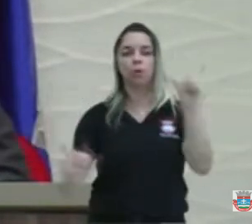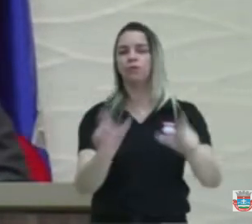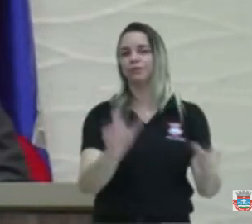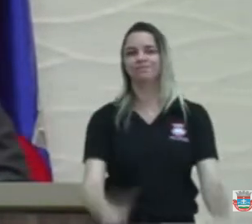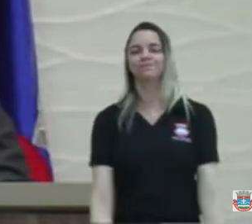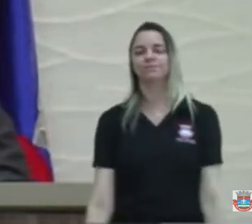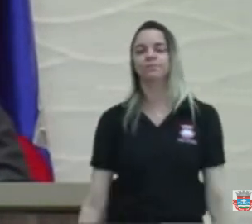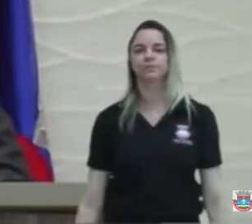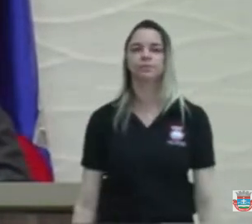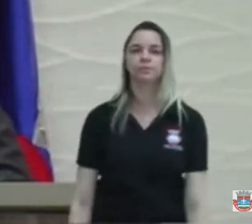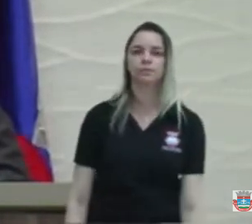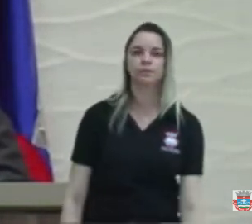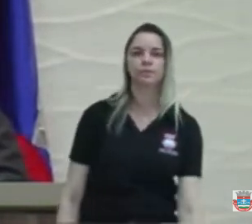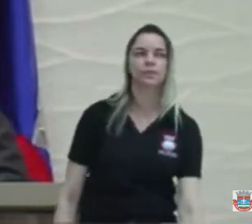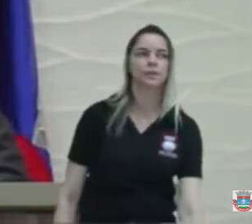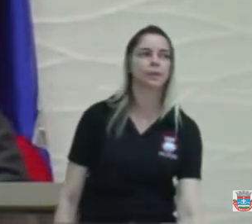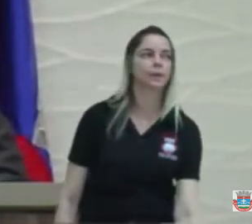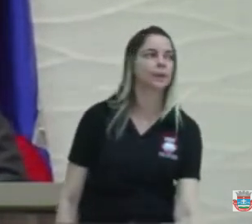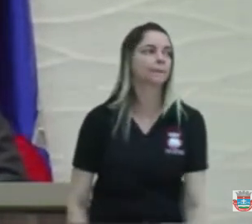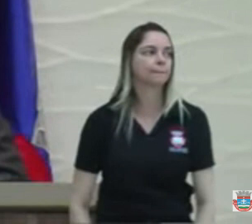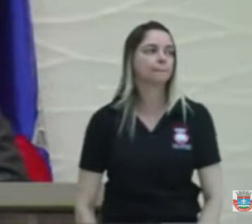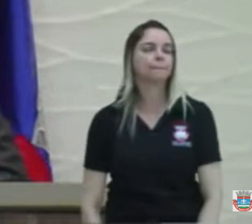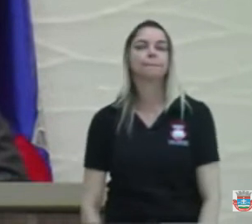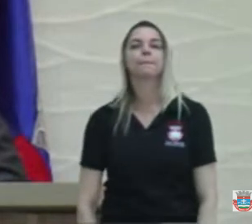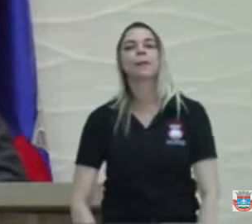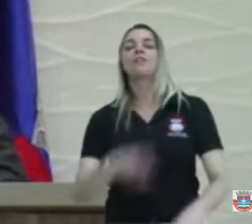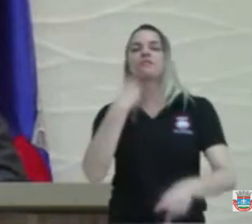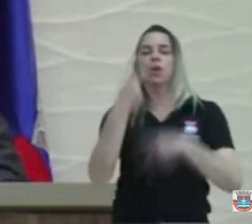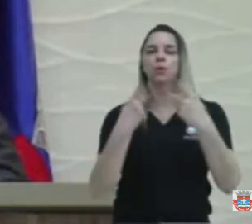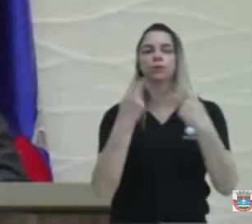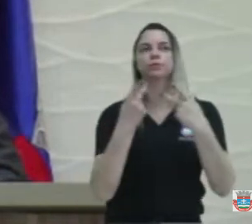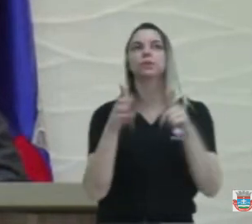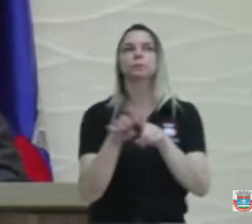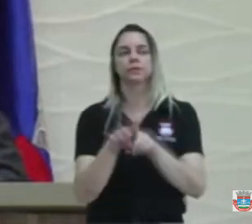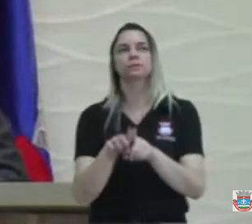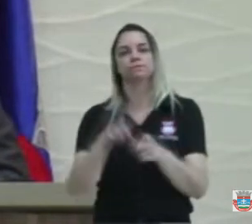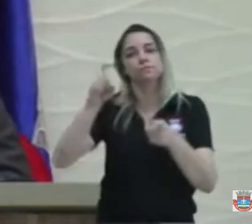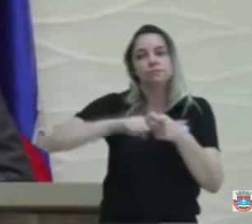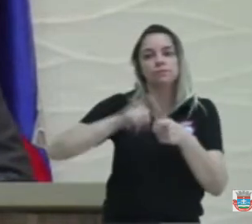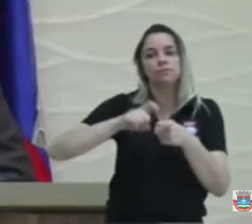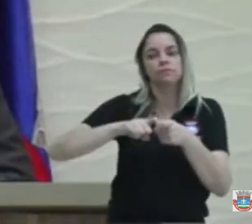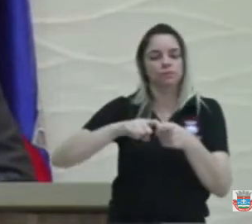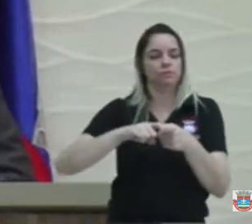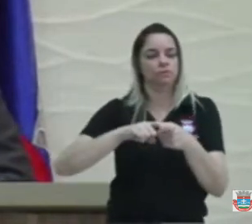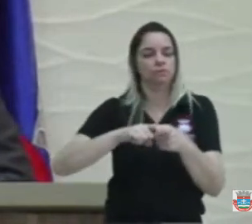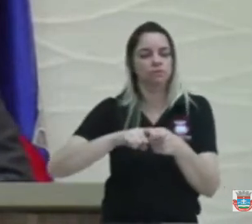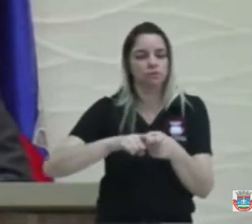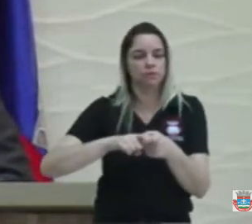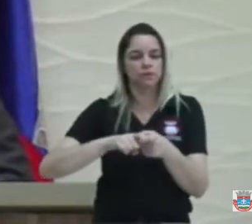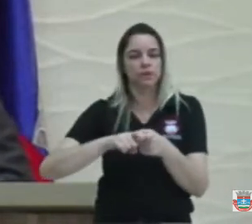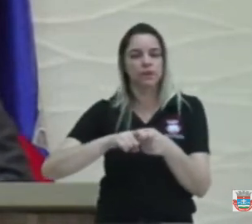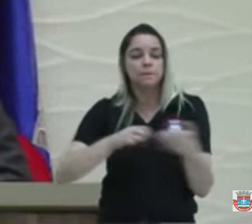A gente falou-se aqui em ginecologista, falou-se aqui que a gente é uma